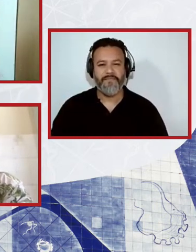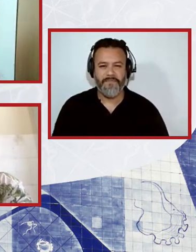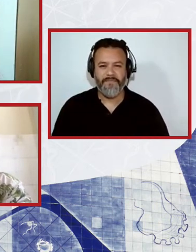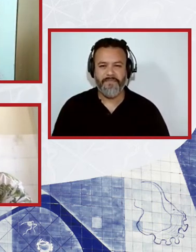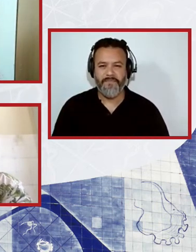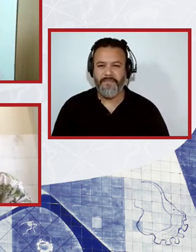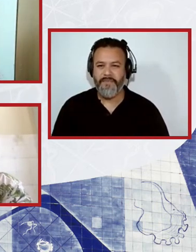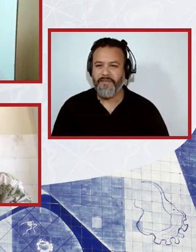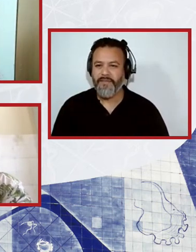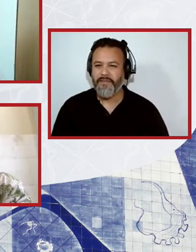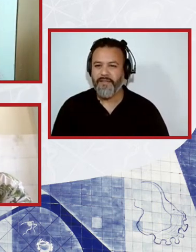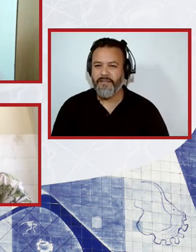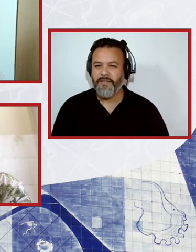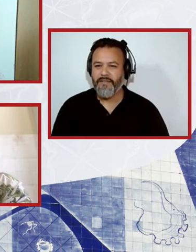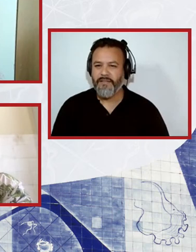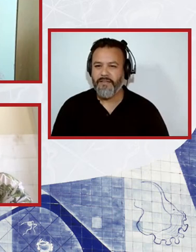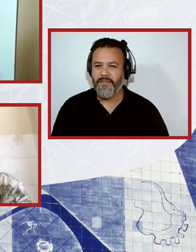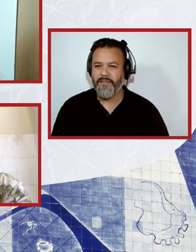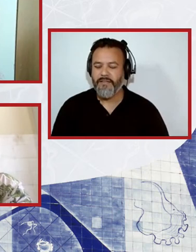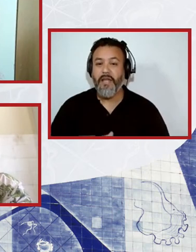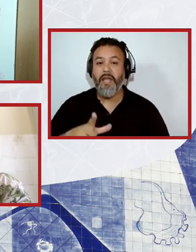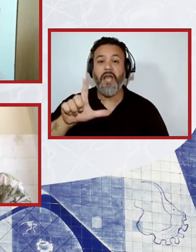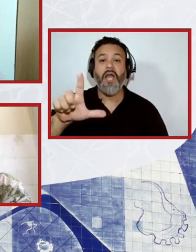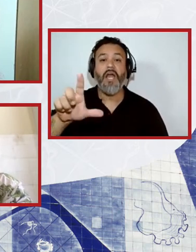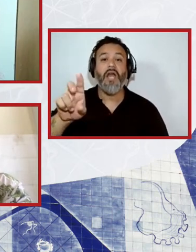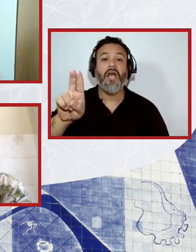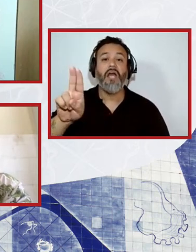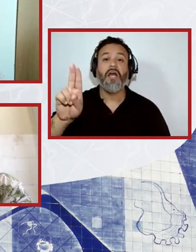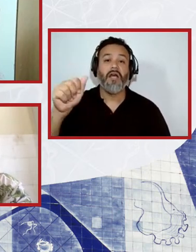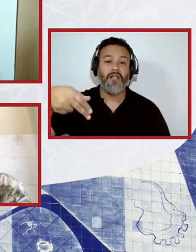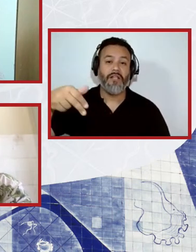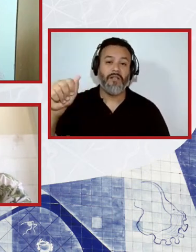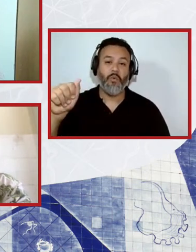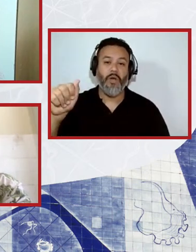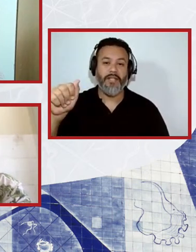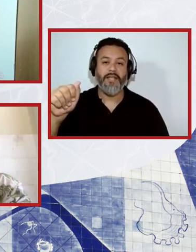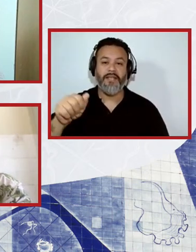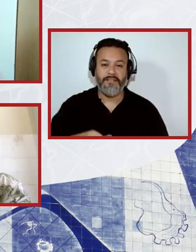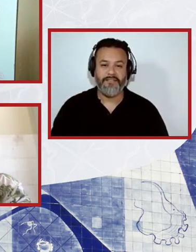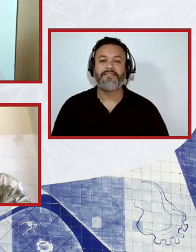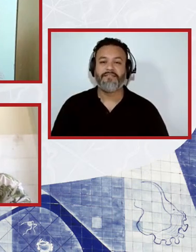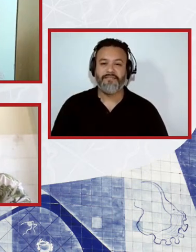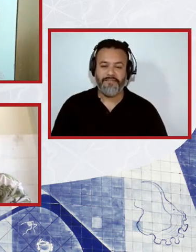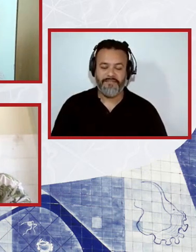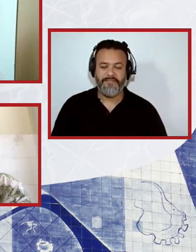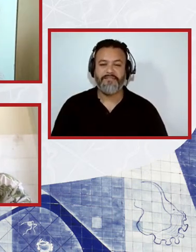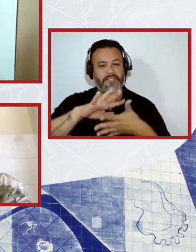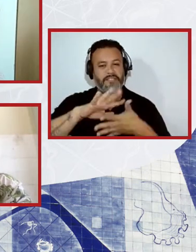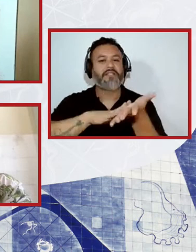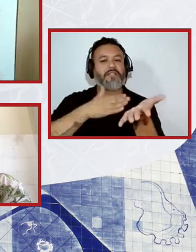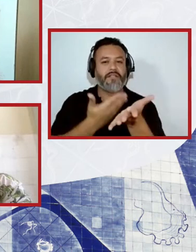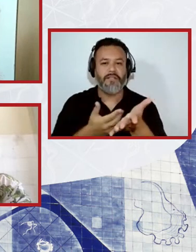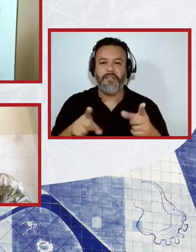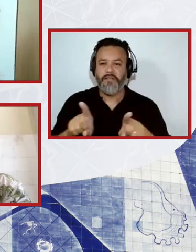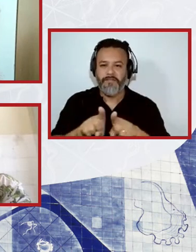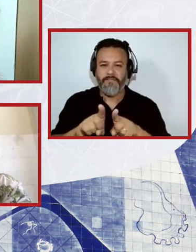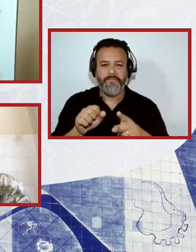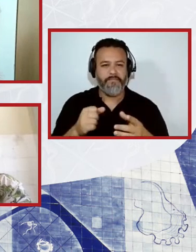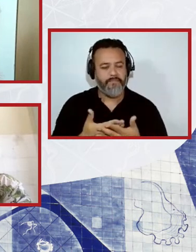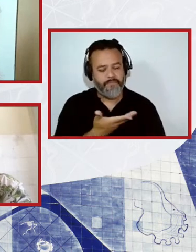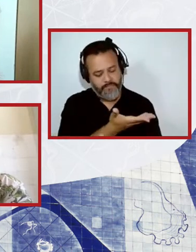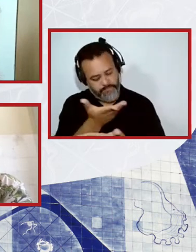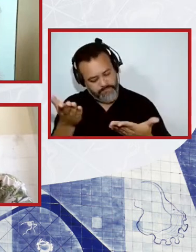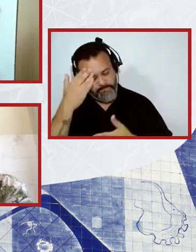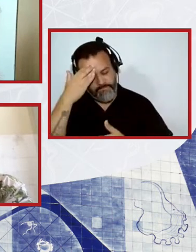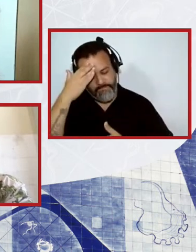a menina que está na interpretação das Libras, deixa eu puxar aqui para eu lembrar. Luana. A Luana. Muito obrigada, Luana, obrigada a todos